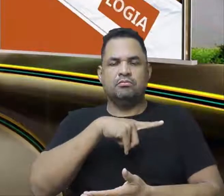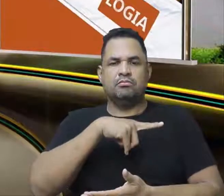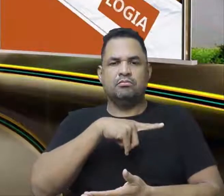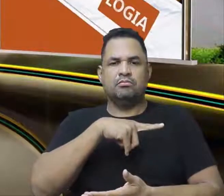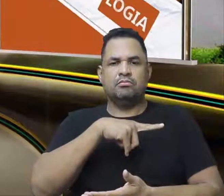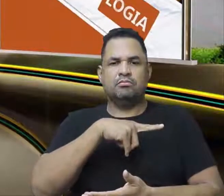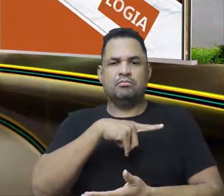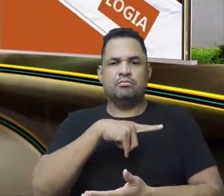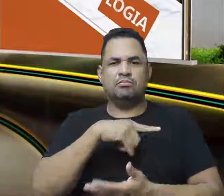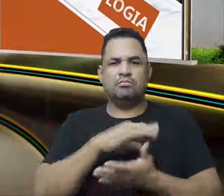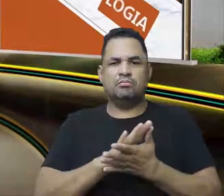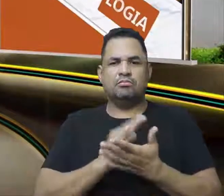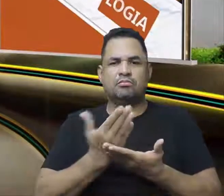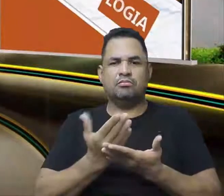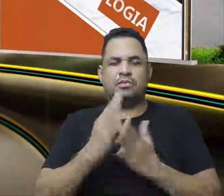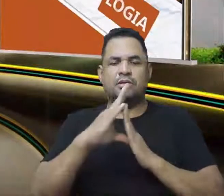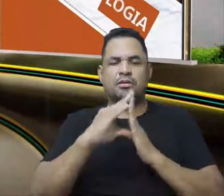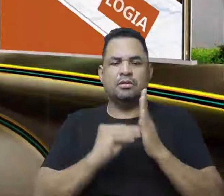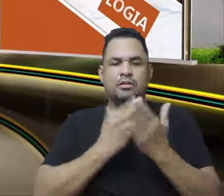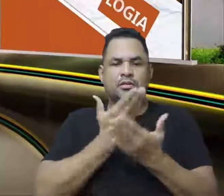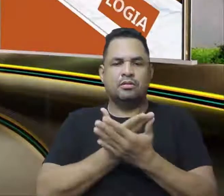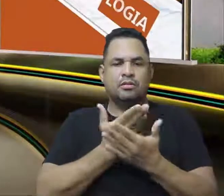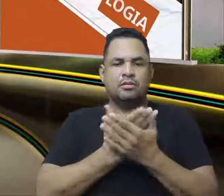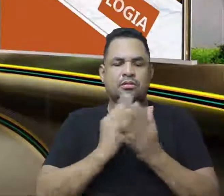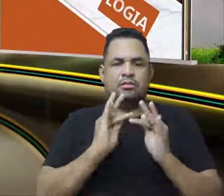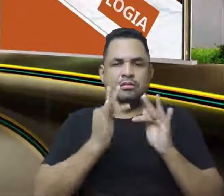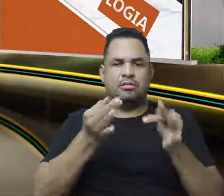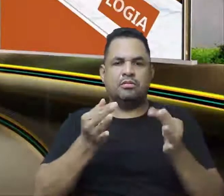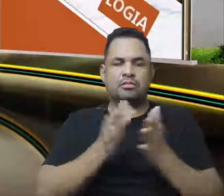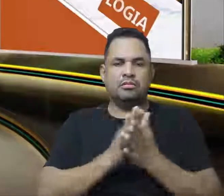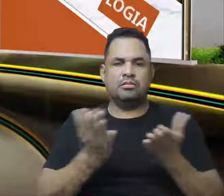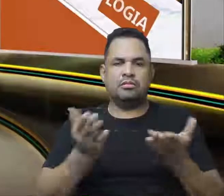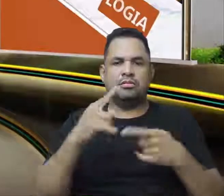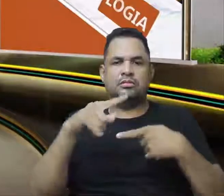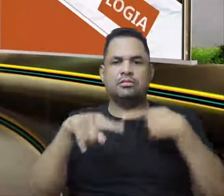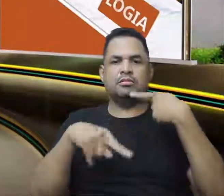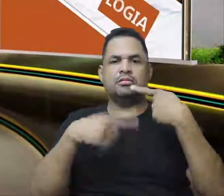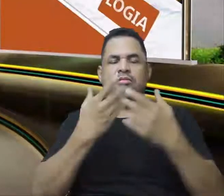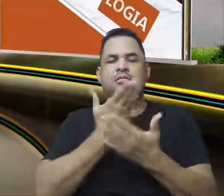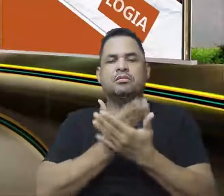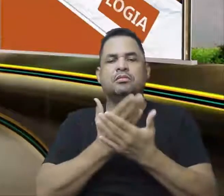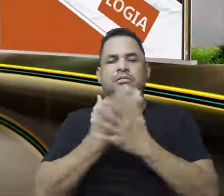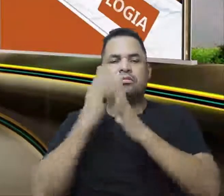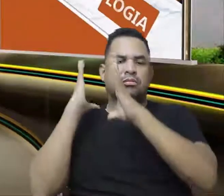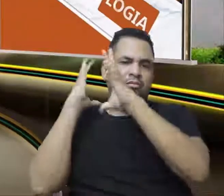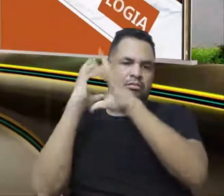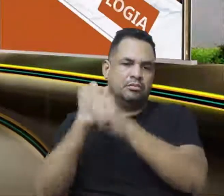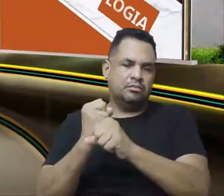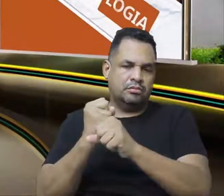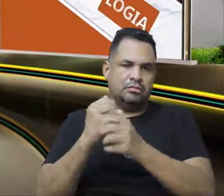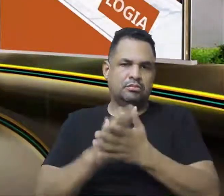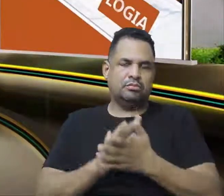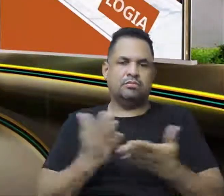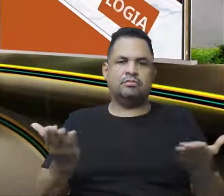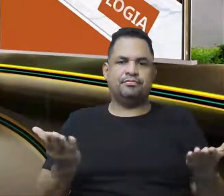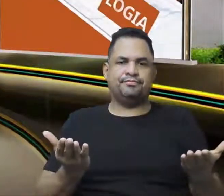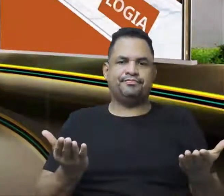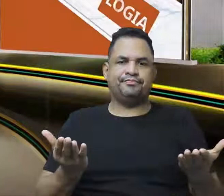hoje a última aula de conteúdo Depois terão uma aula de revisão